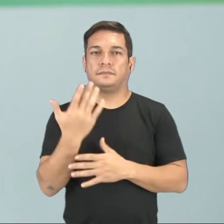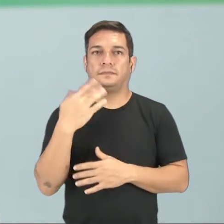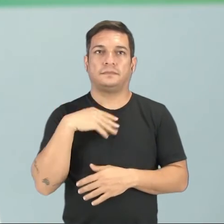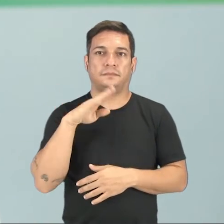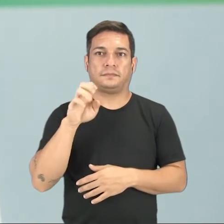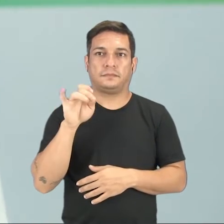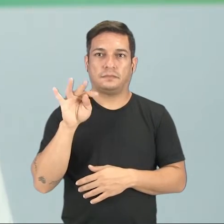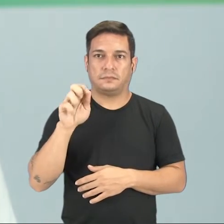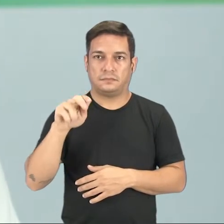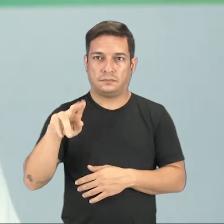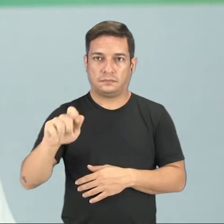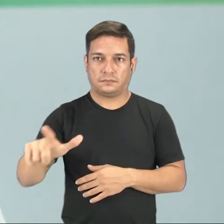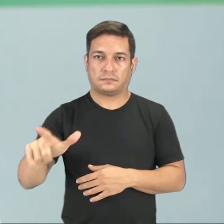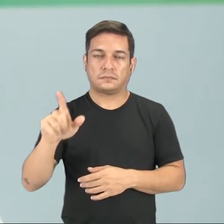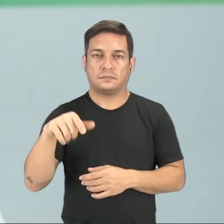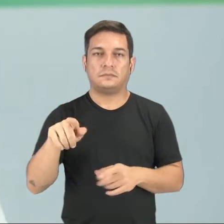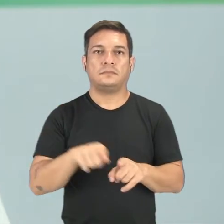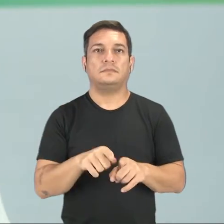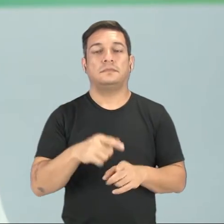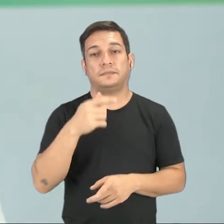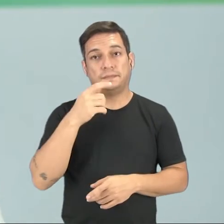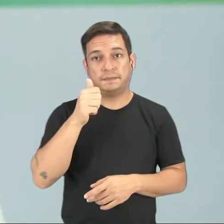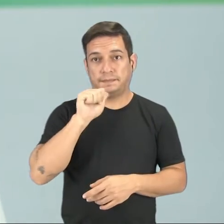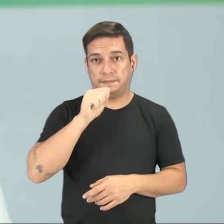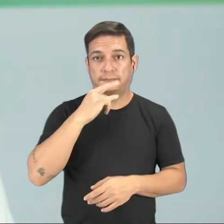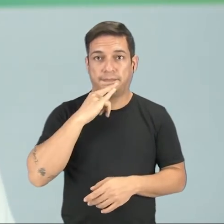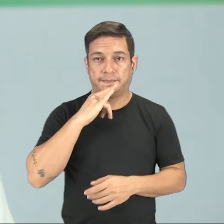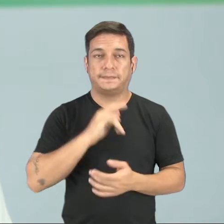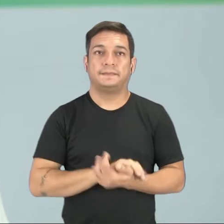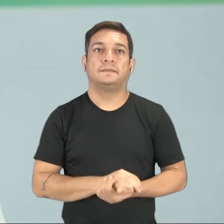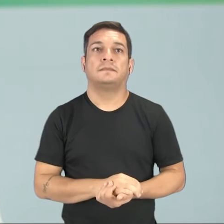o etanol como combustível e como bebidas.